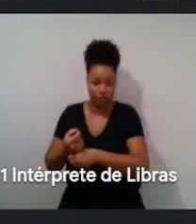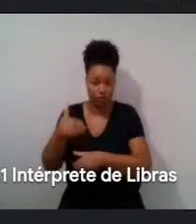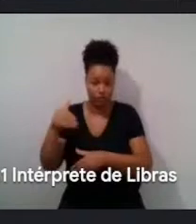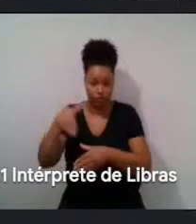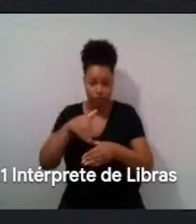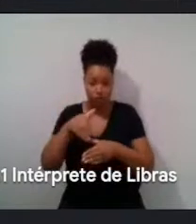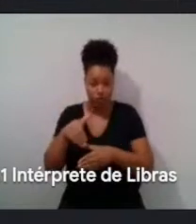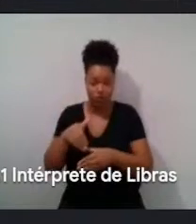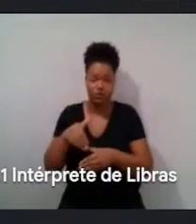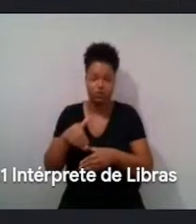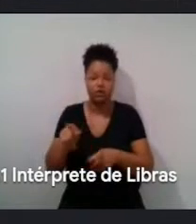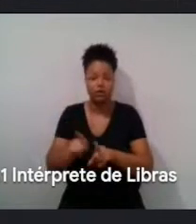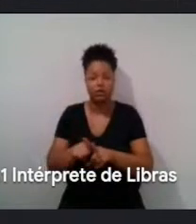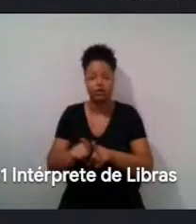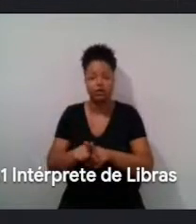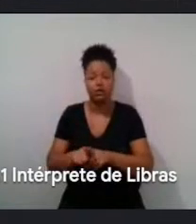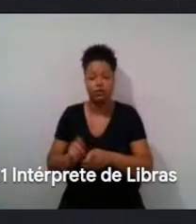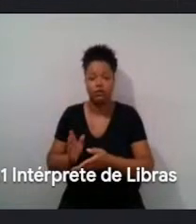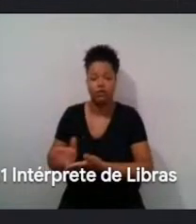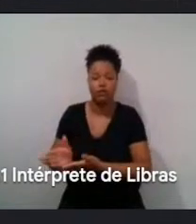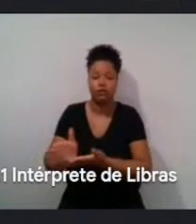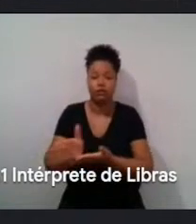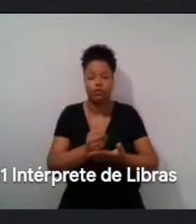do recolhimento ao erário de